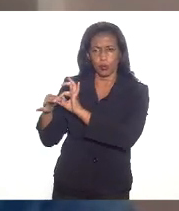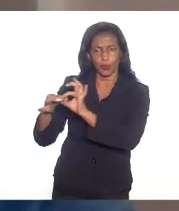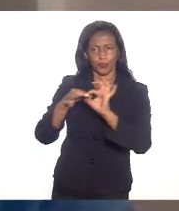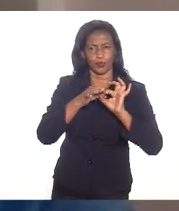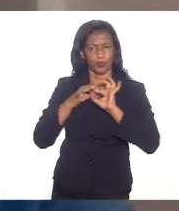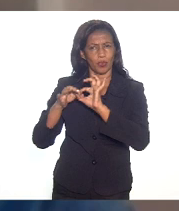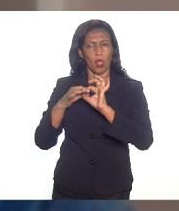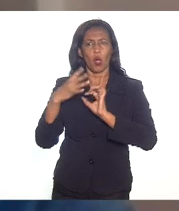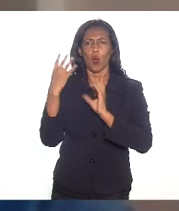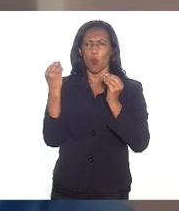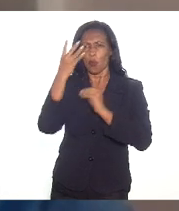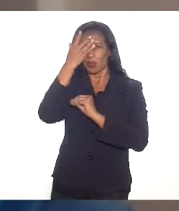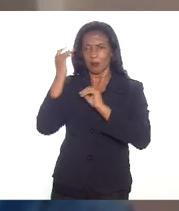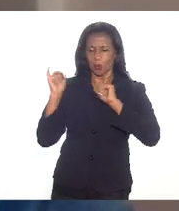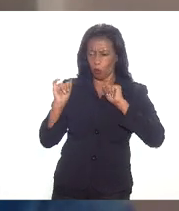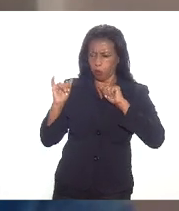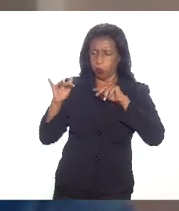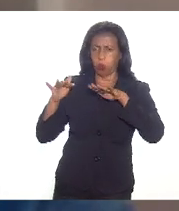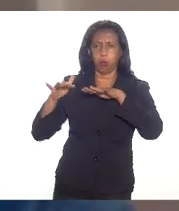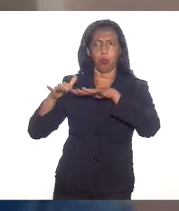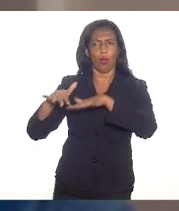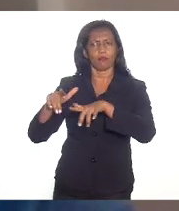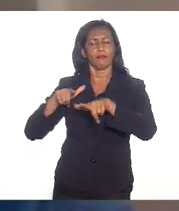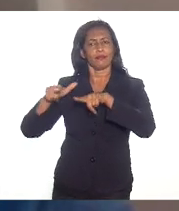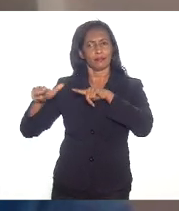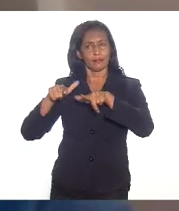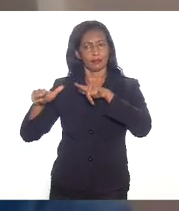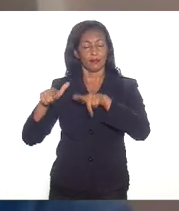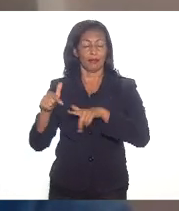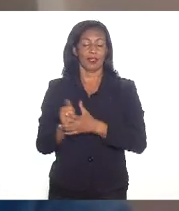muita migração, né? E em